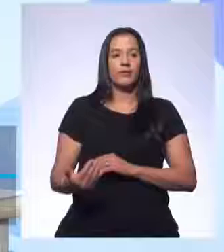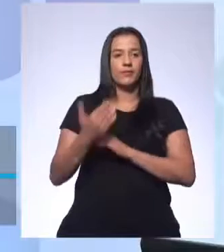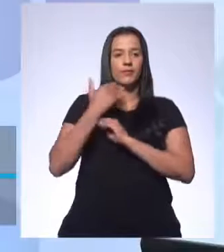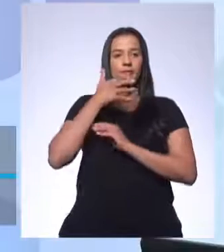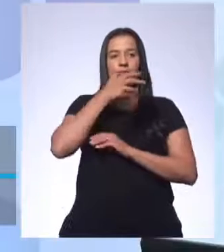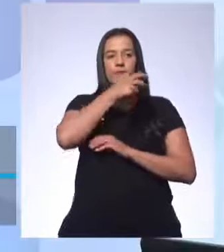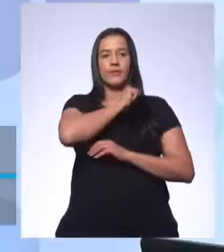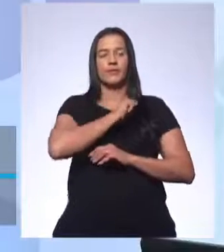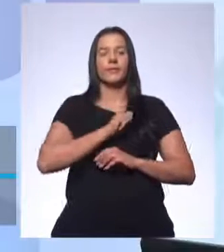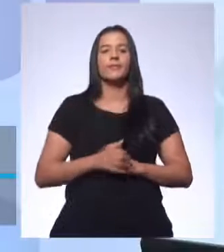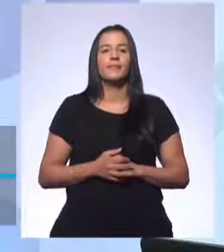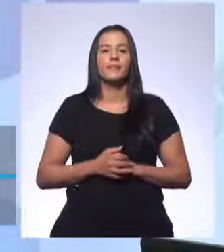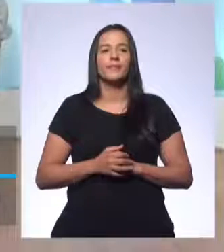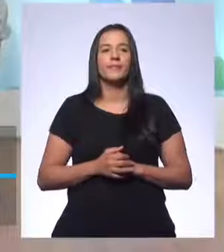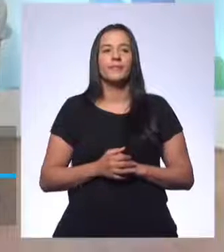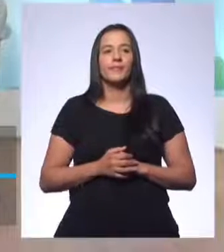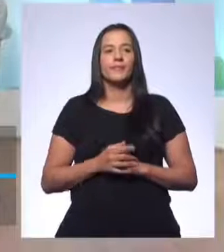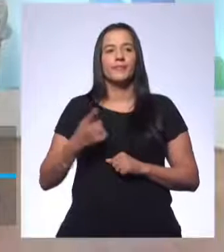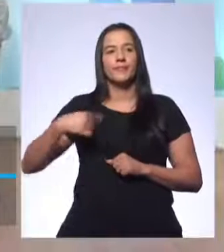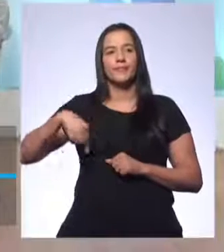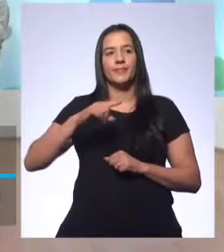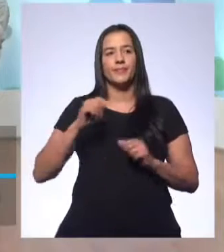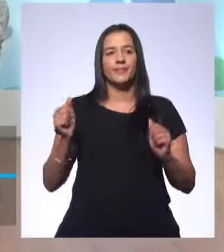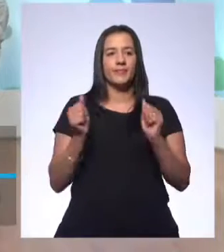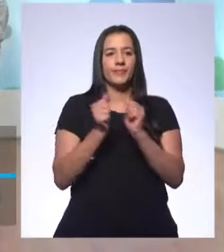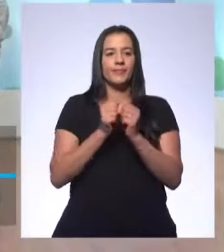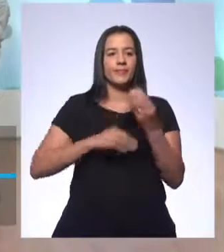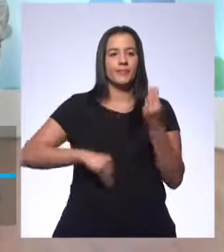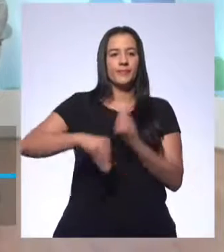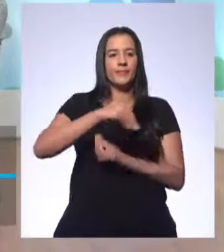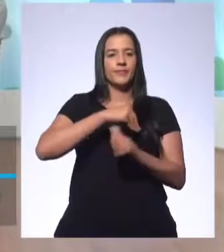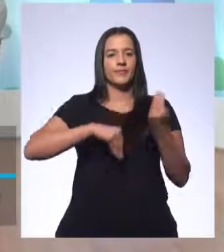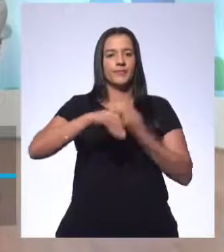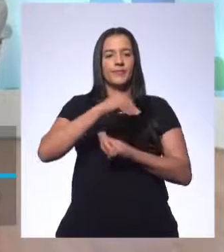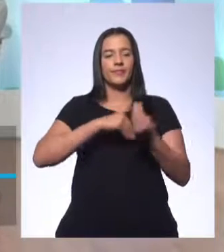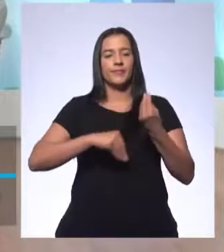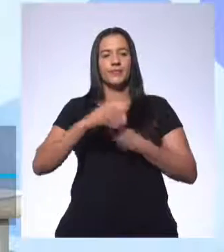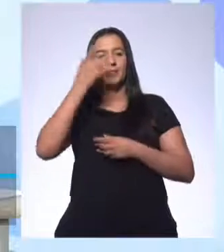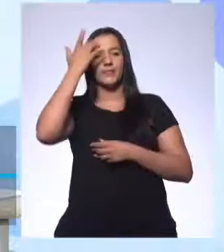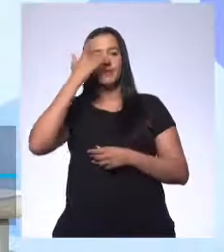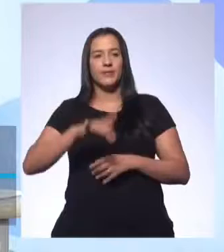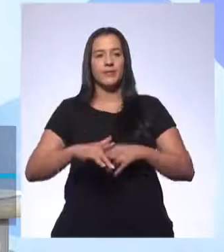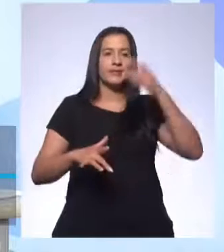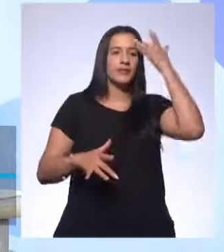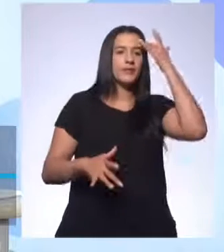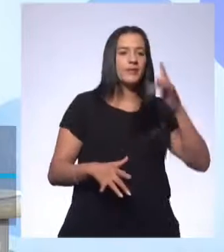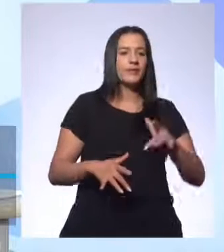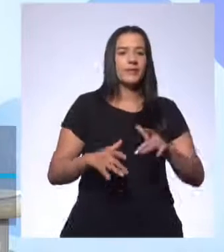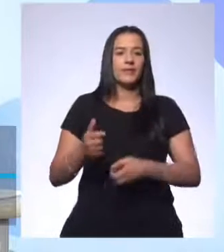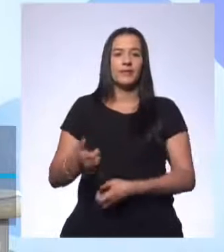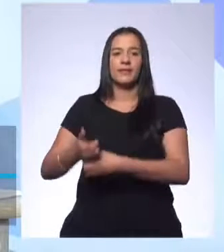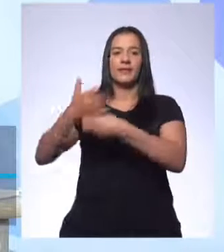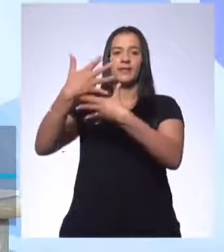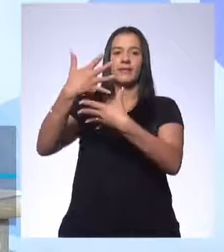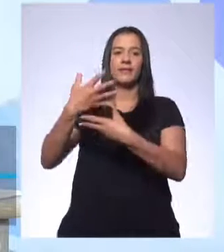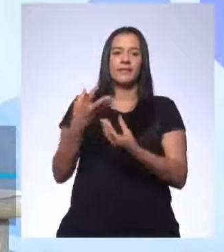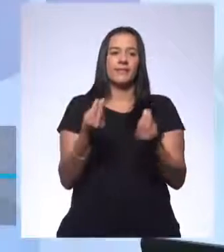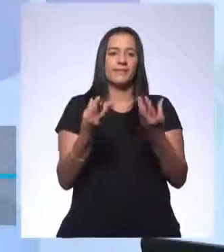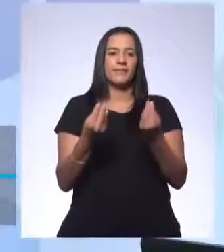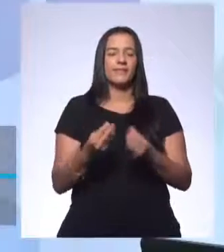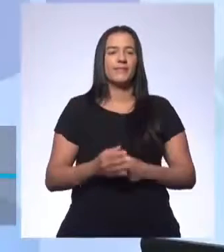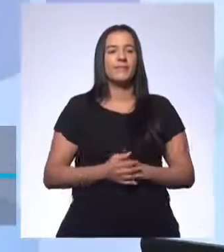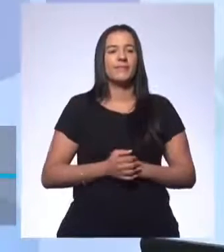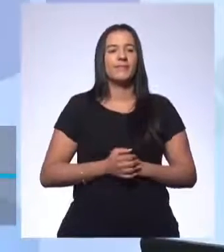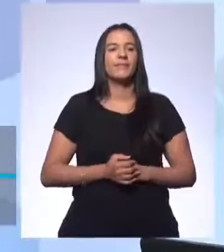a parada. Isso, estamos junto, misturado. Essa Se eu não aula souber e você não souber, a gente tem um batalhão aqui no chat. com